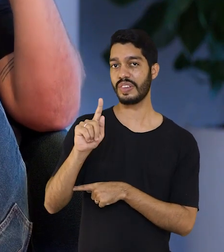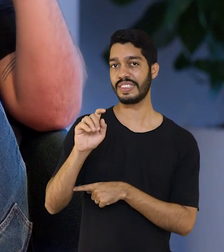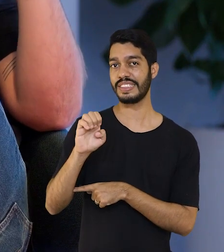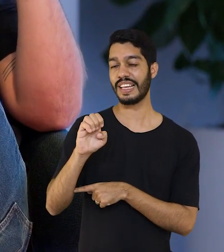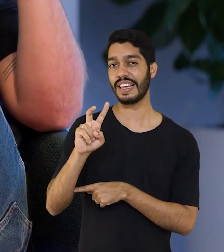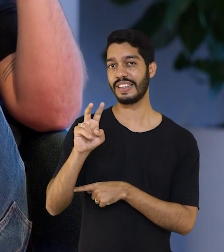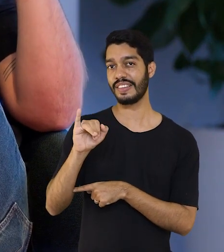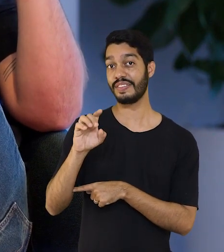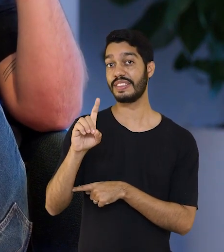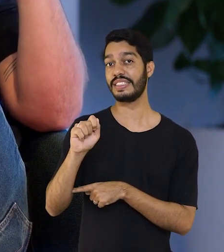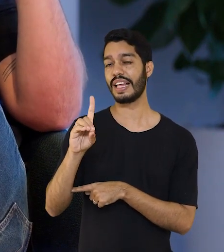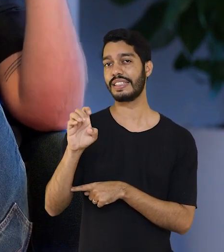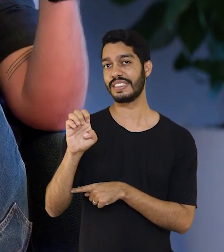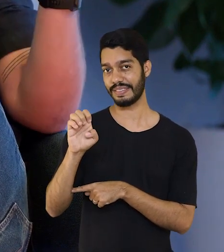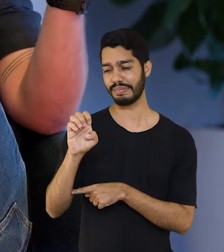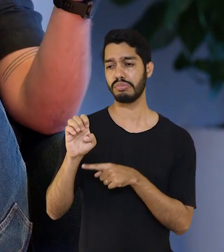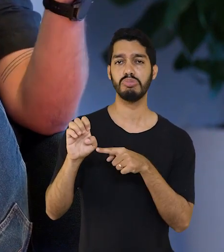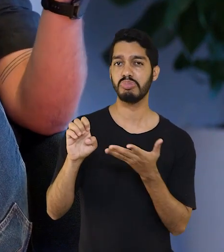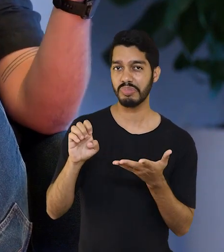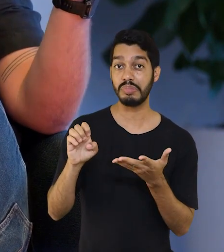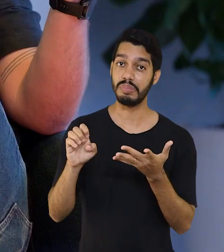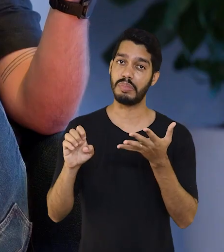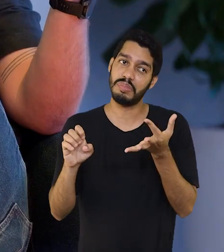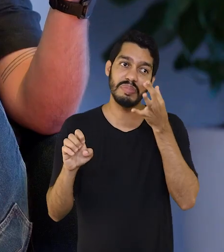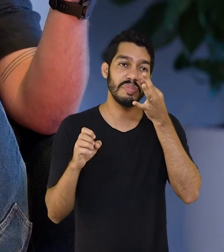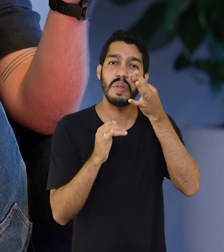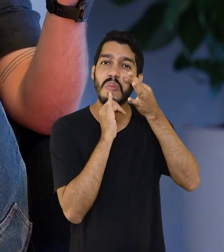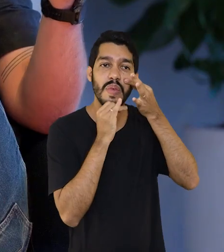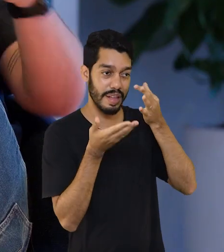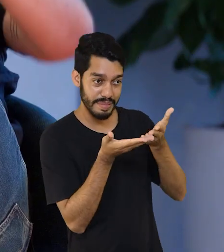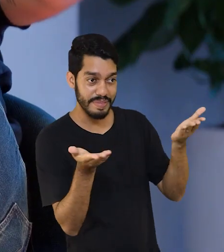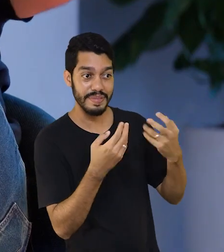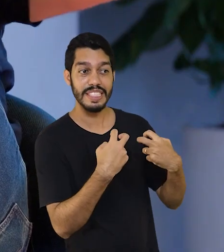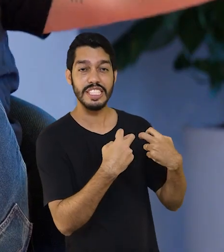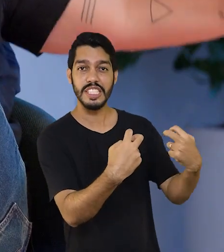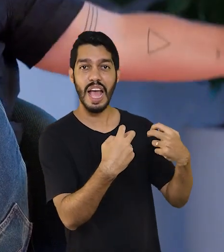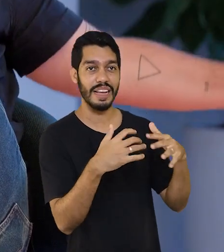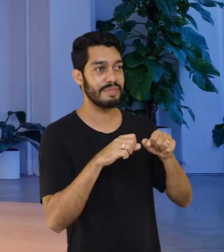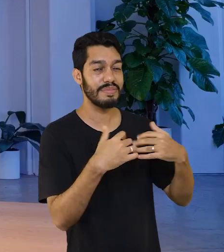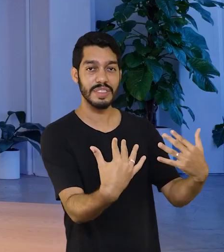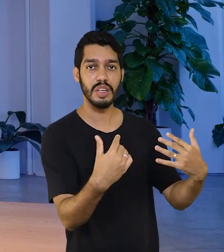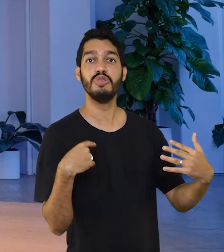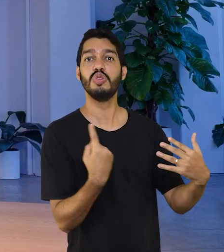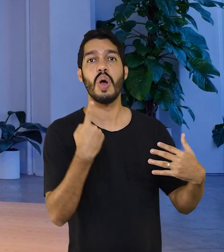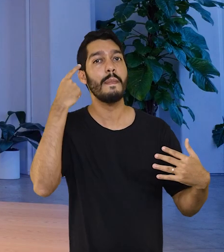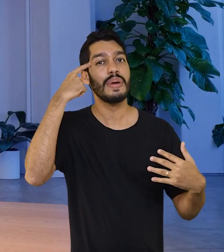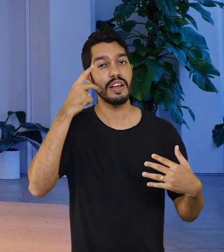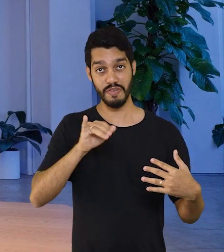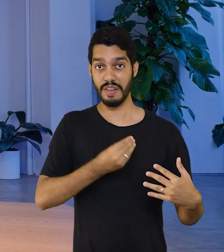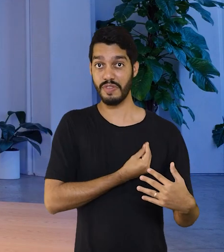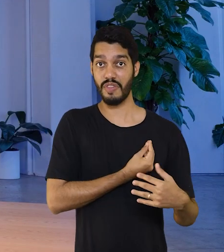assunto longevidade. Que é evidente, né, gente? Estamos todos, nós aqui nessa sala, temos